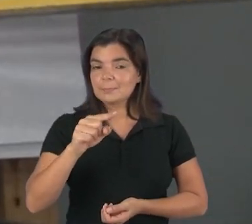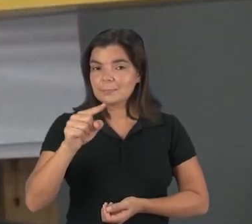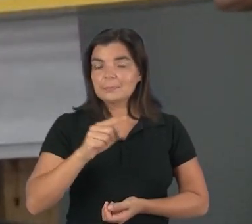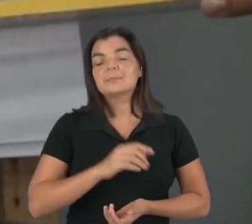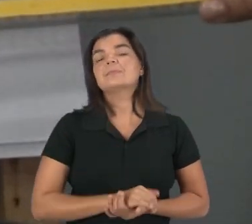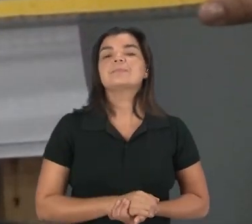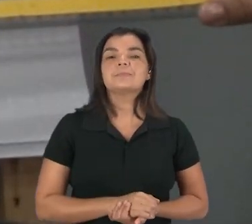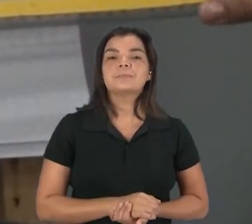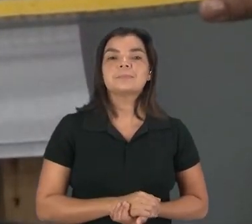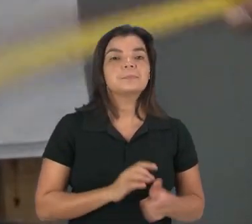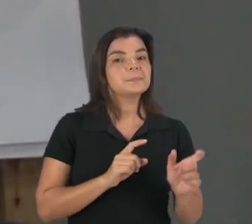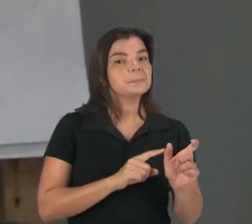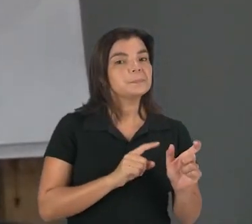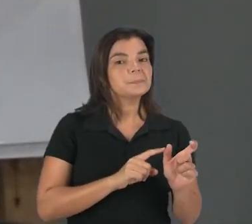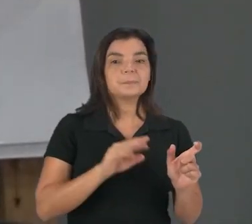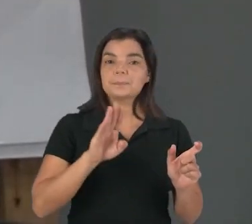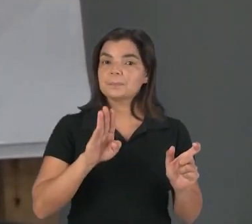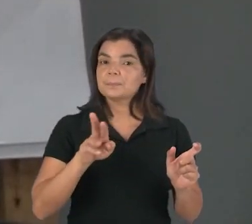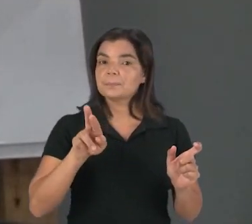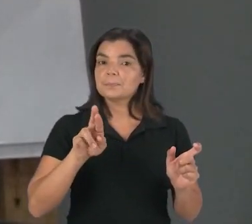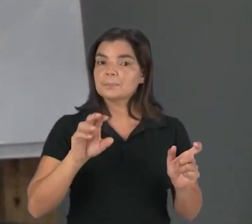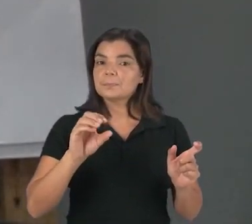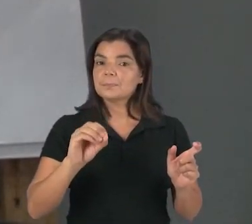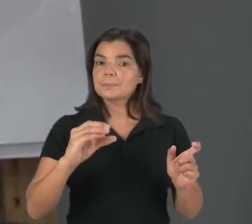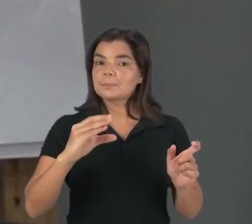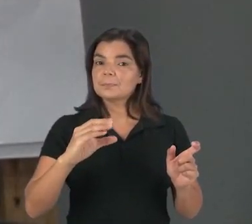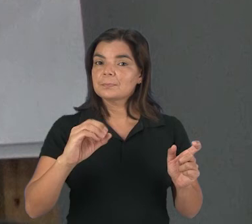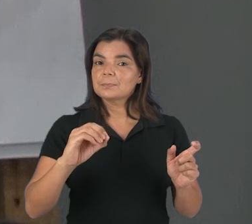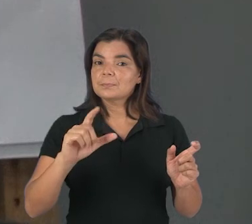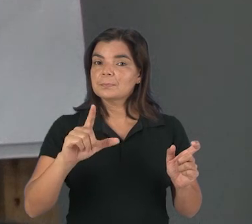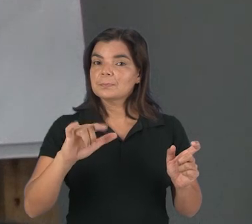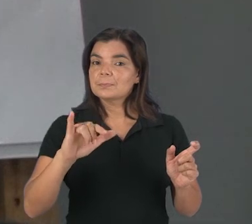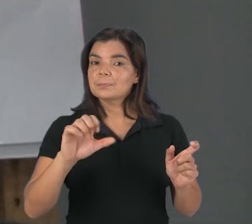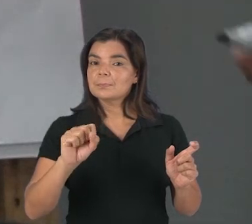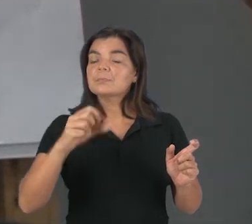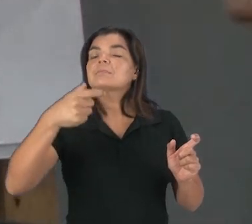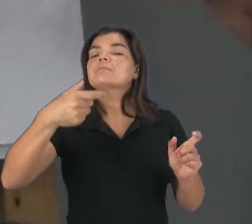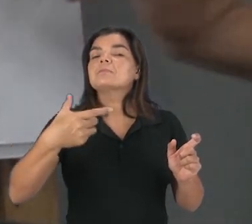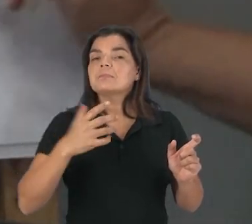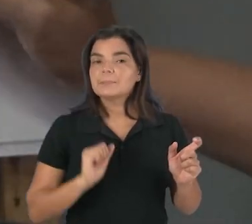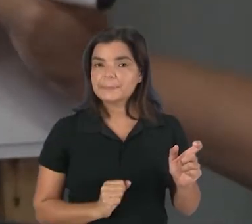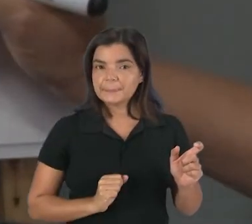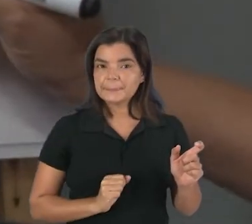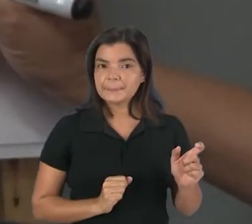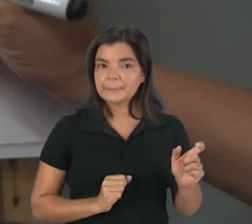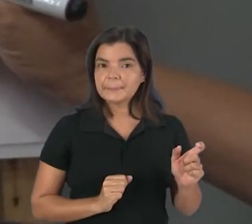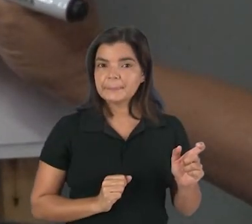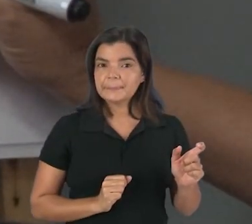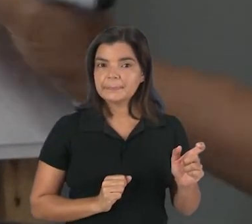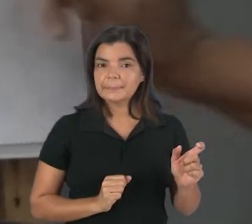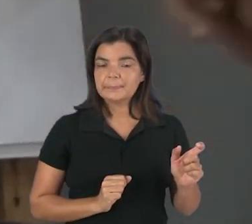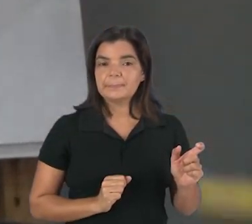E para essa palavrinha se tornar brócolis, precisa estar o acento aonde?